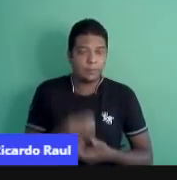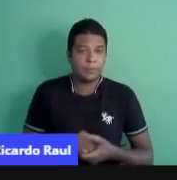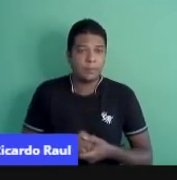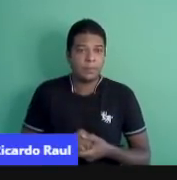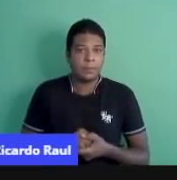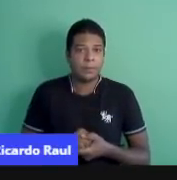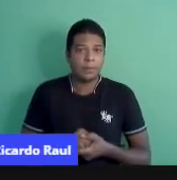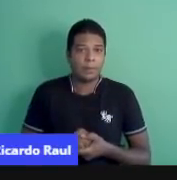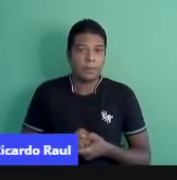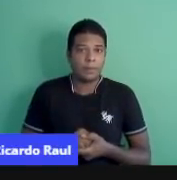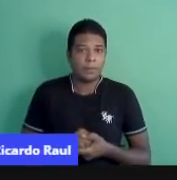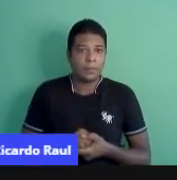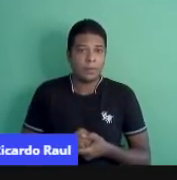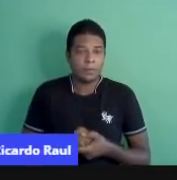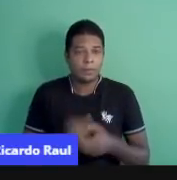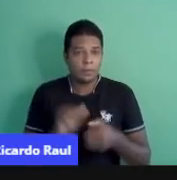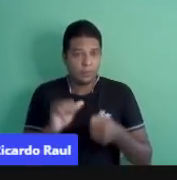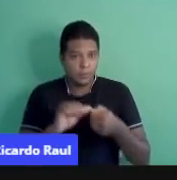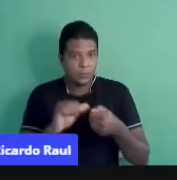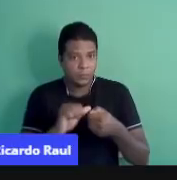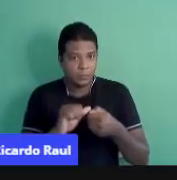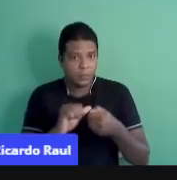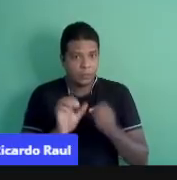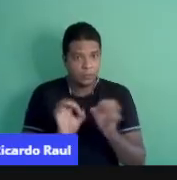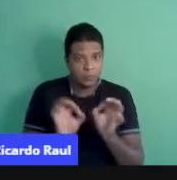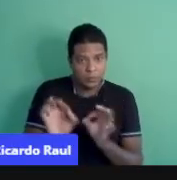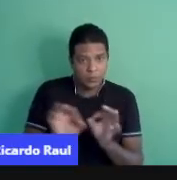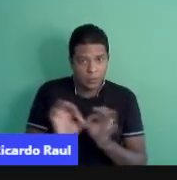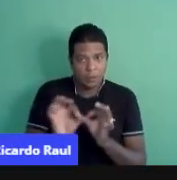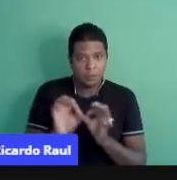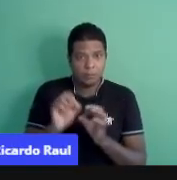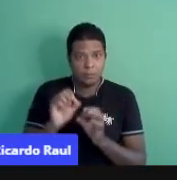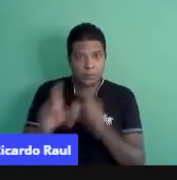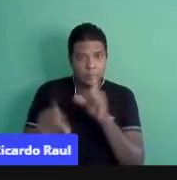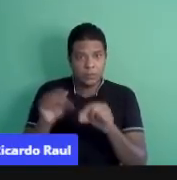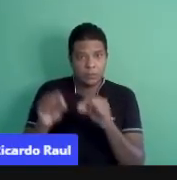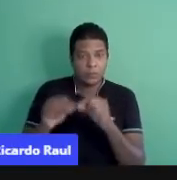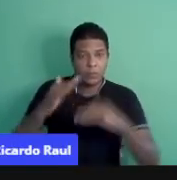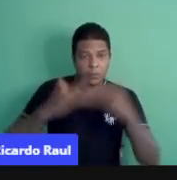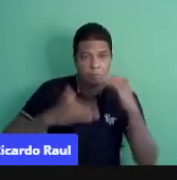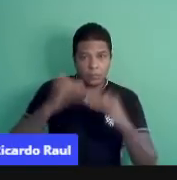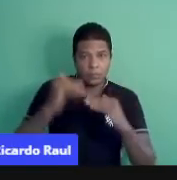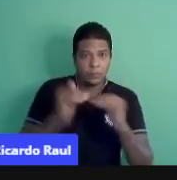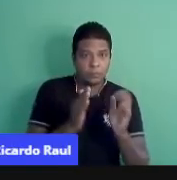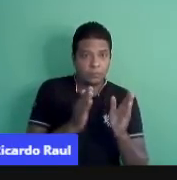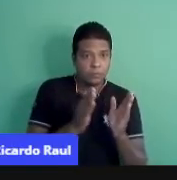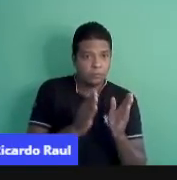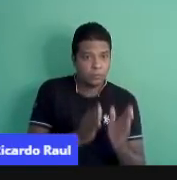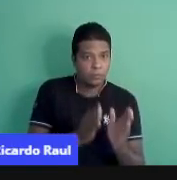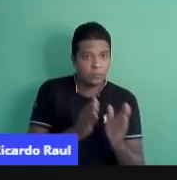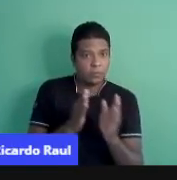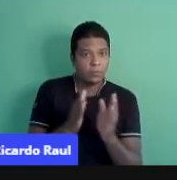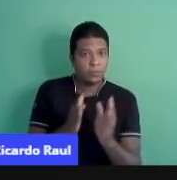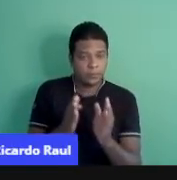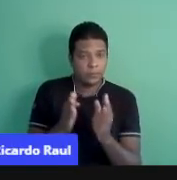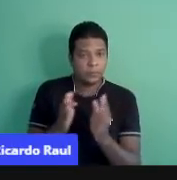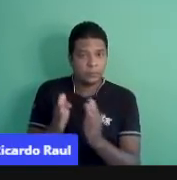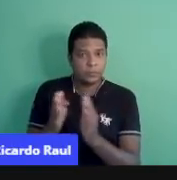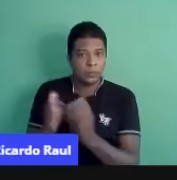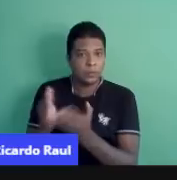na construção do nosso currículo, por opção dos profissionais, foram divididos